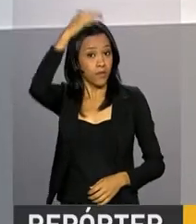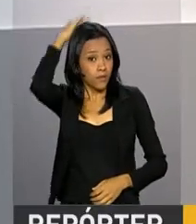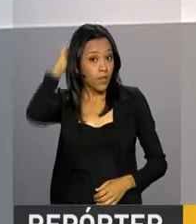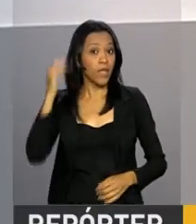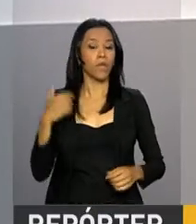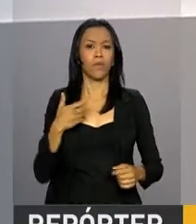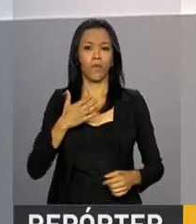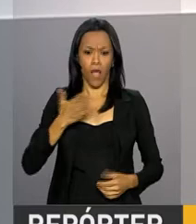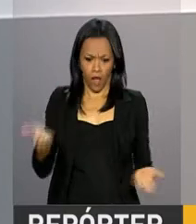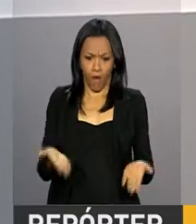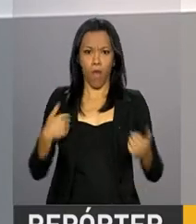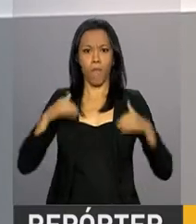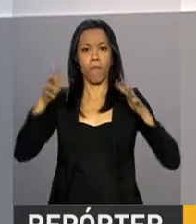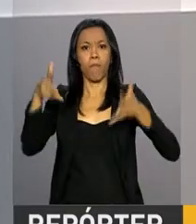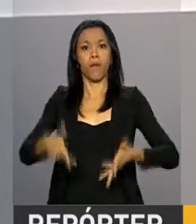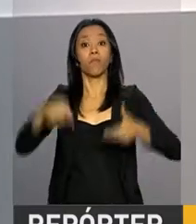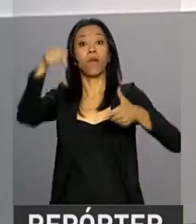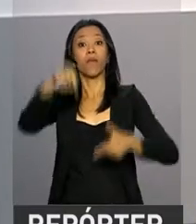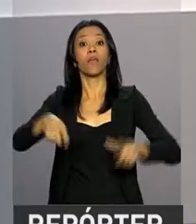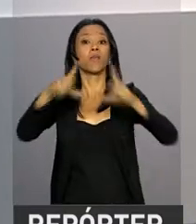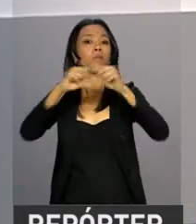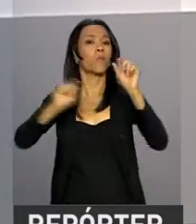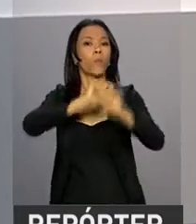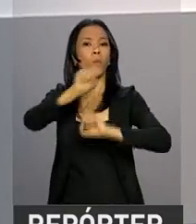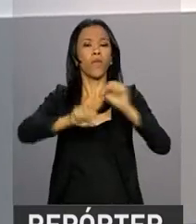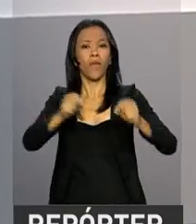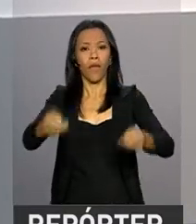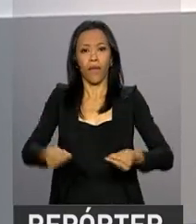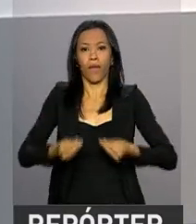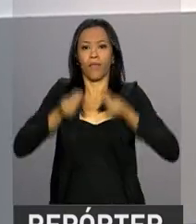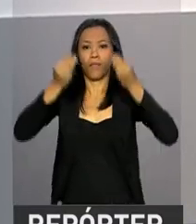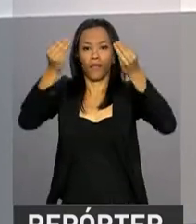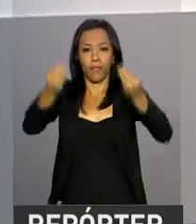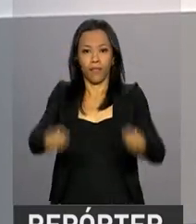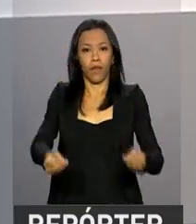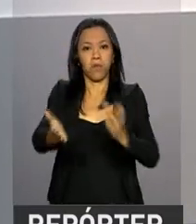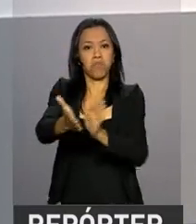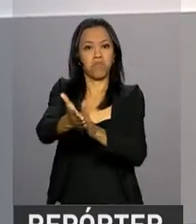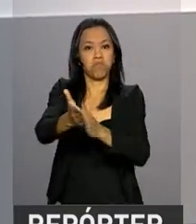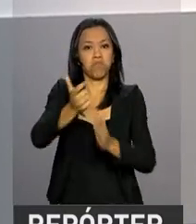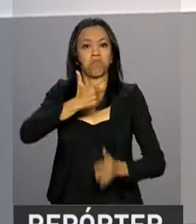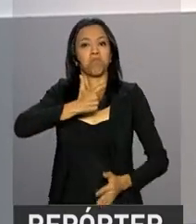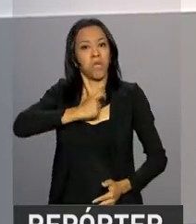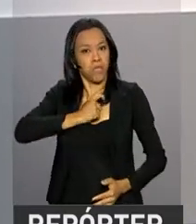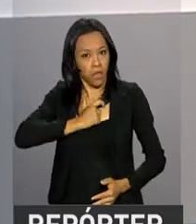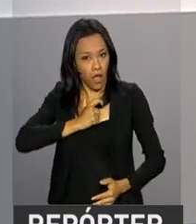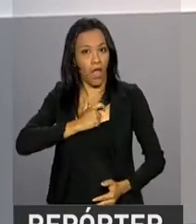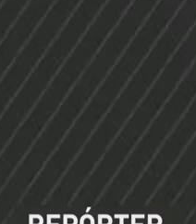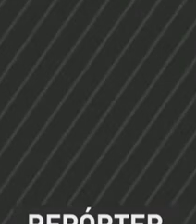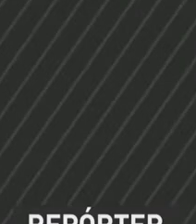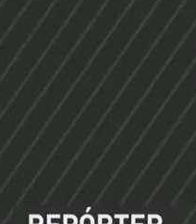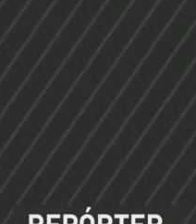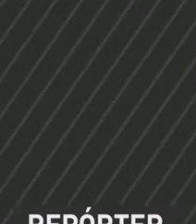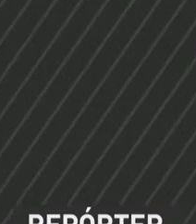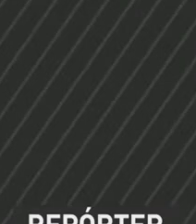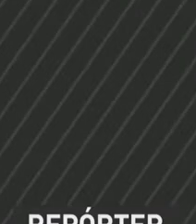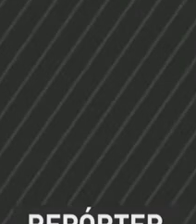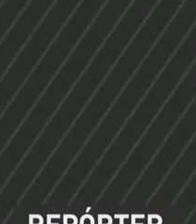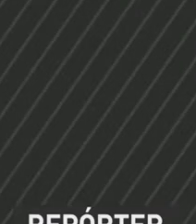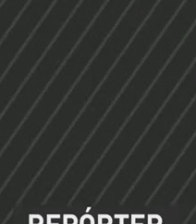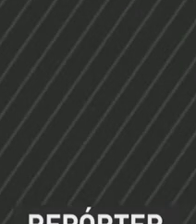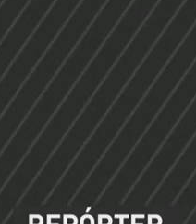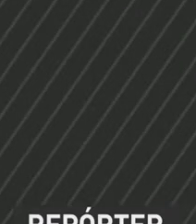participa agora aqui em brasília da entrega da medalha da ordem do mérito aeronáutico a ordem do mérito aeronáutico é um